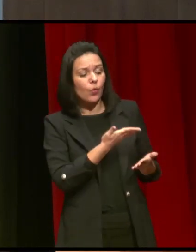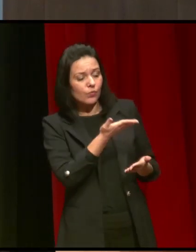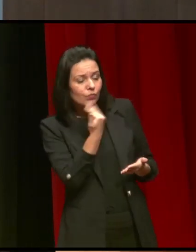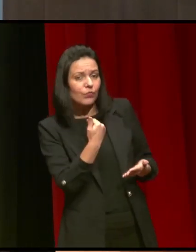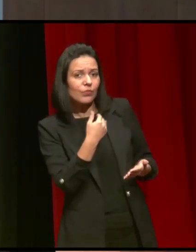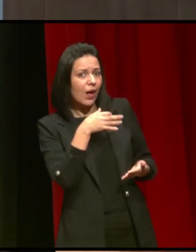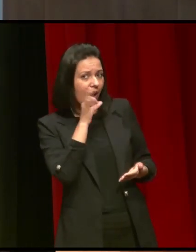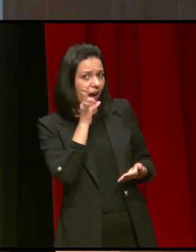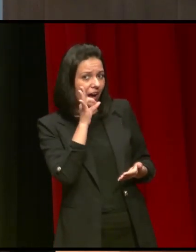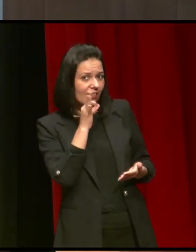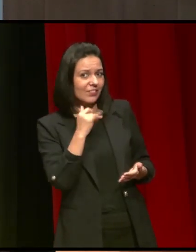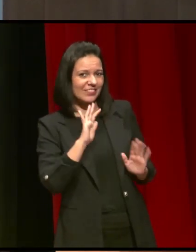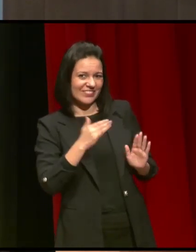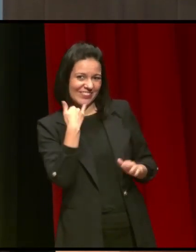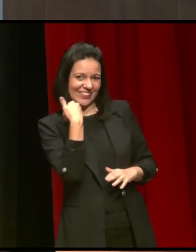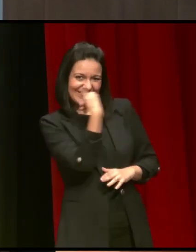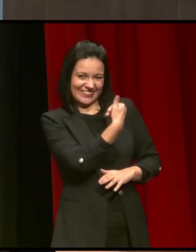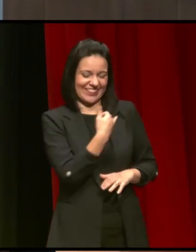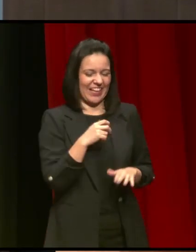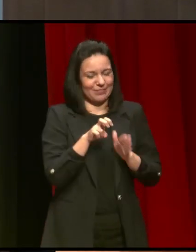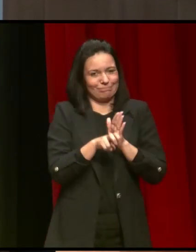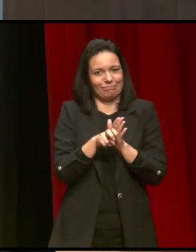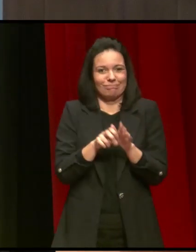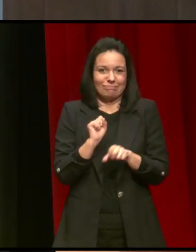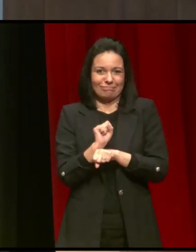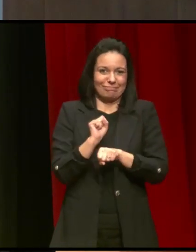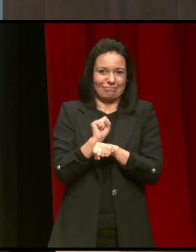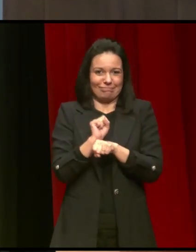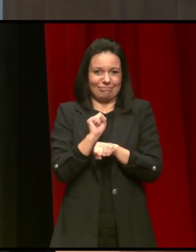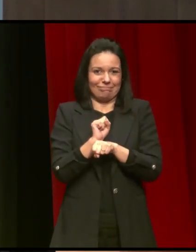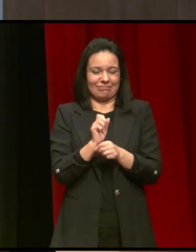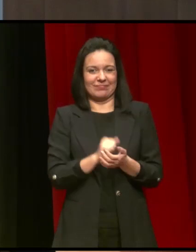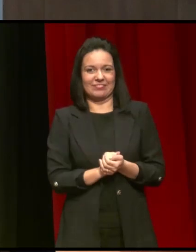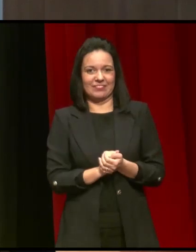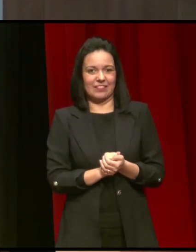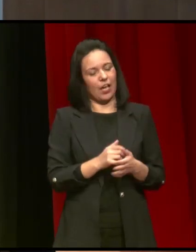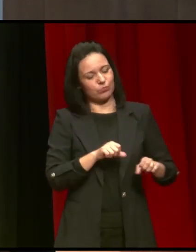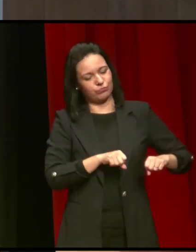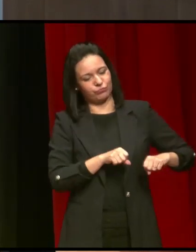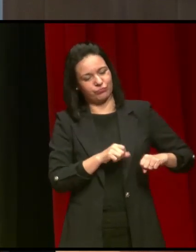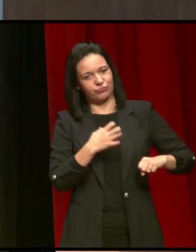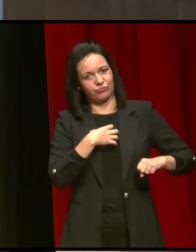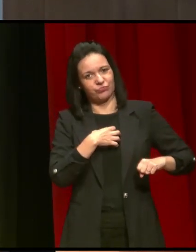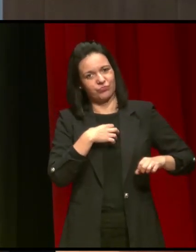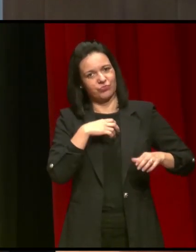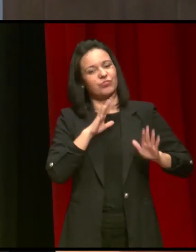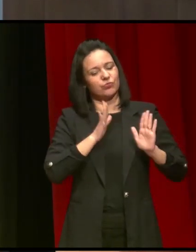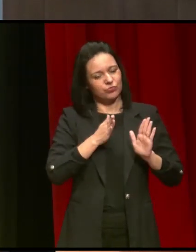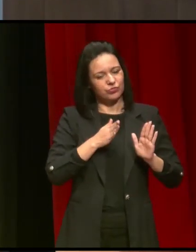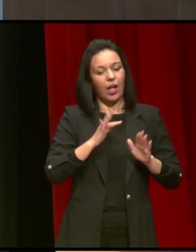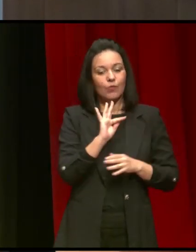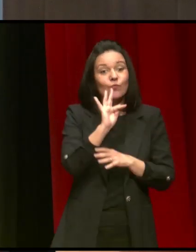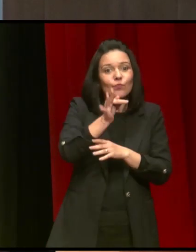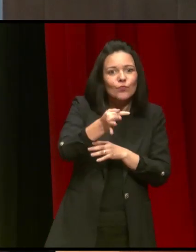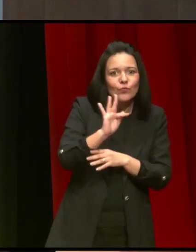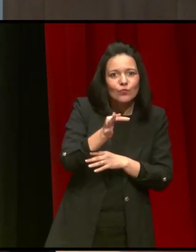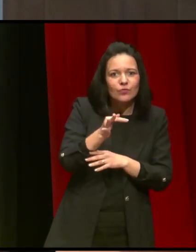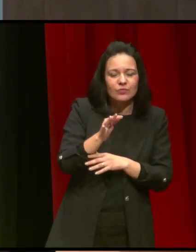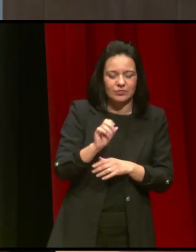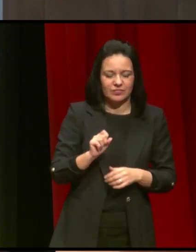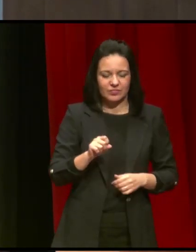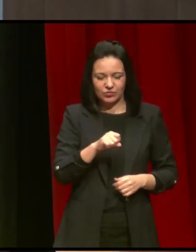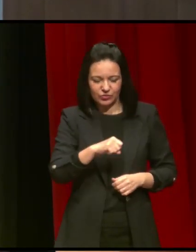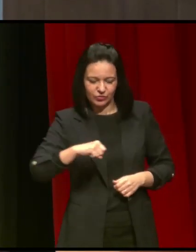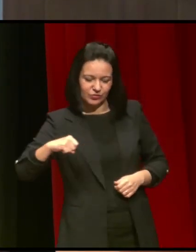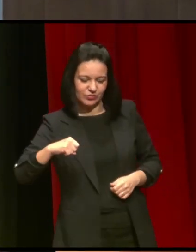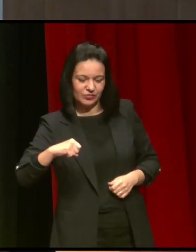ele, ele me esperava já todo bonitinho na cadeira de roda lá, né? Aí eu trazia ele a cadeira de roda na porta do meu Fusca, abria a porta, botava aquela